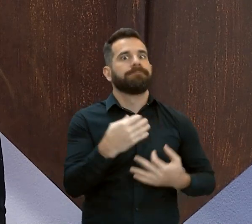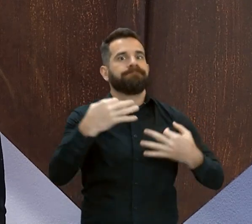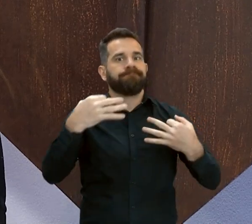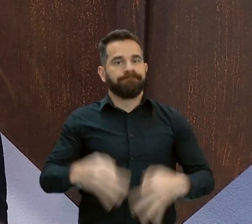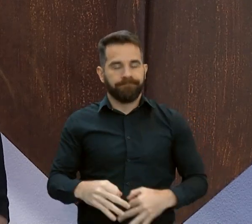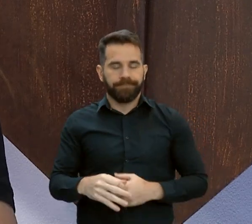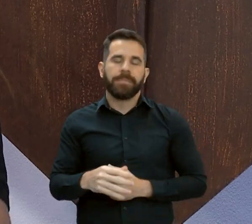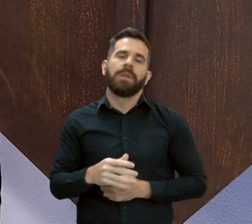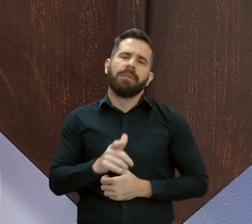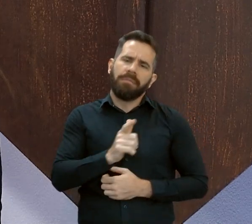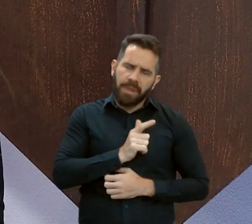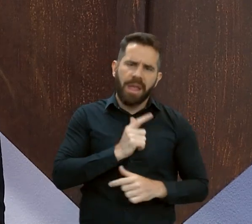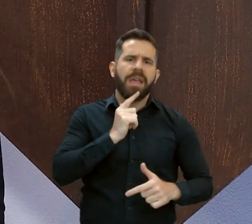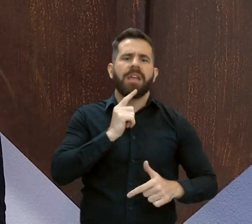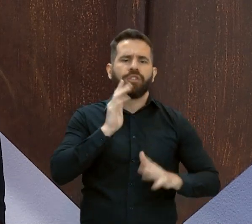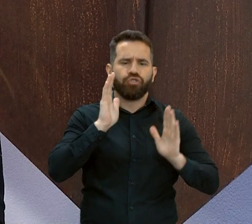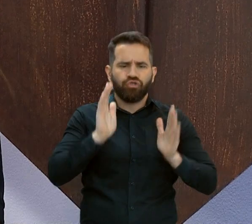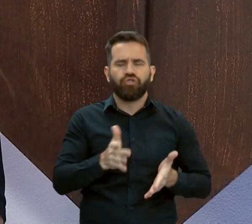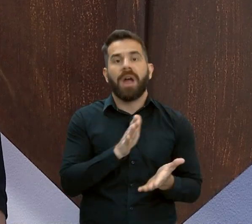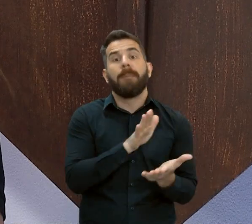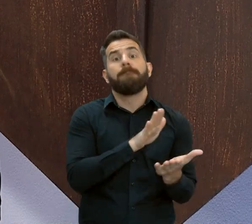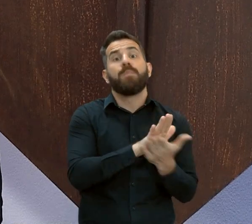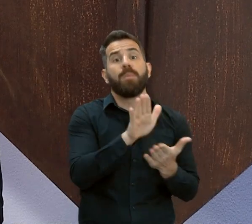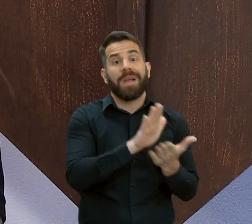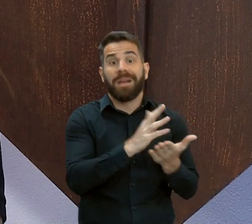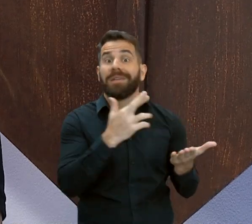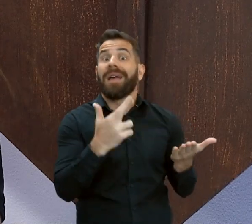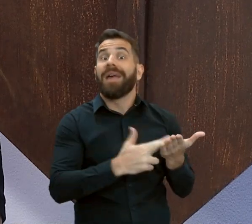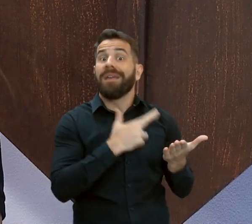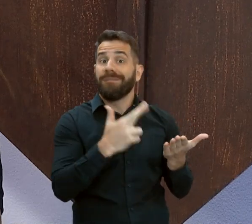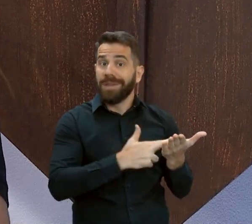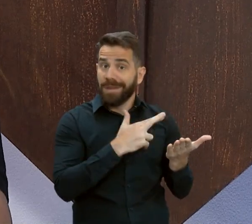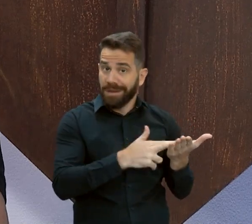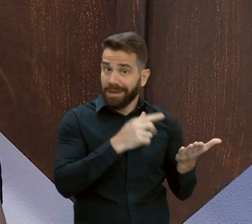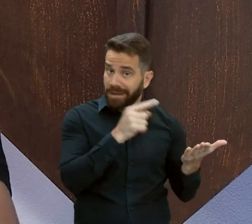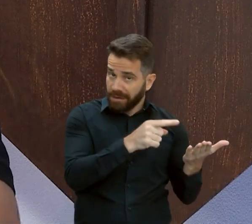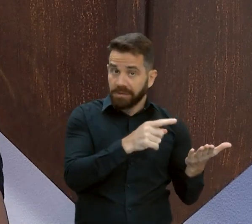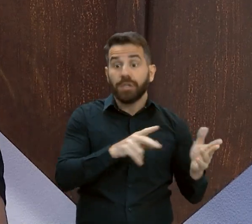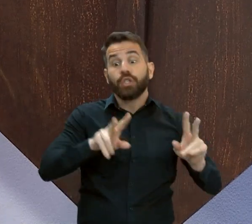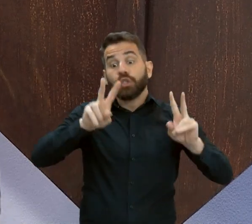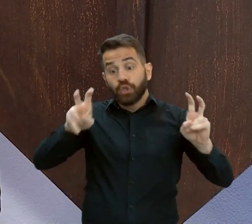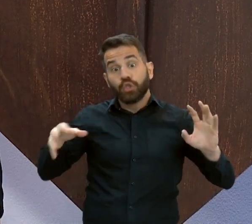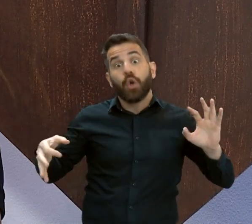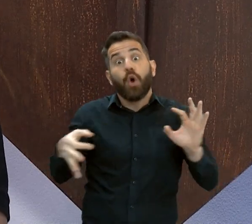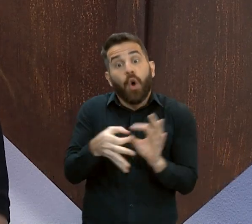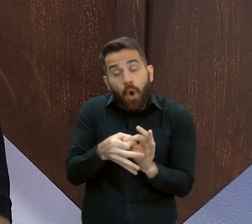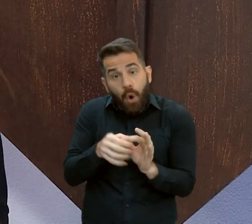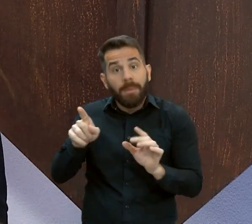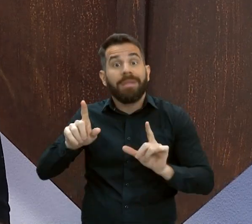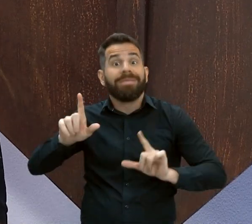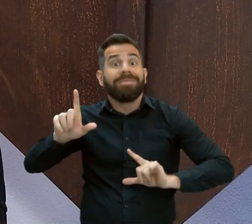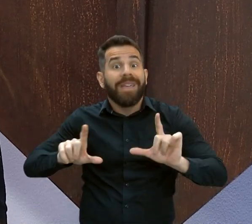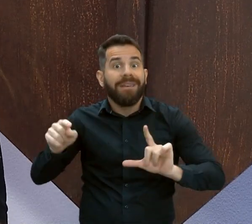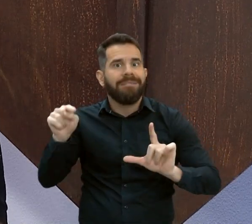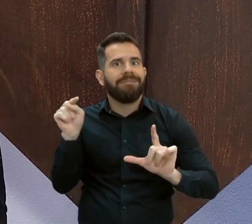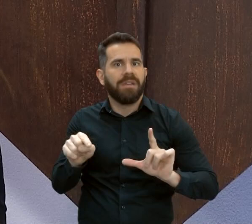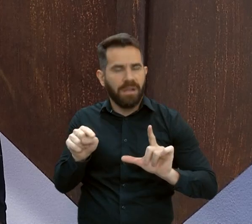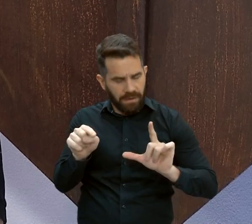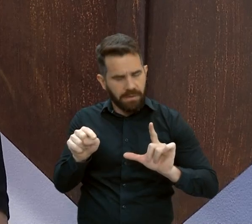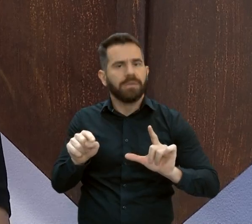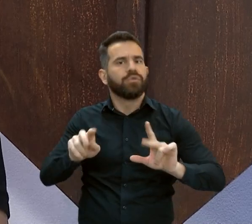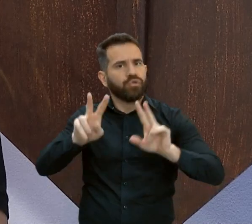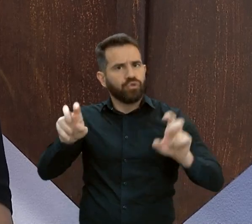nós tivemos trabalhos científicos publicados em revistas, né? Sobre televisão digital, aspectos técnicos mesmo,